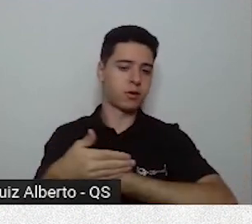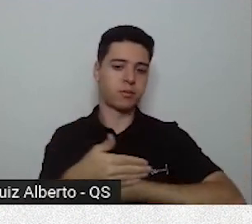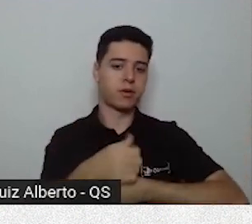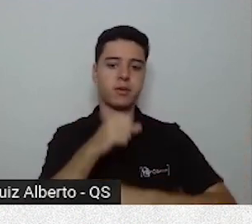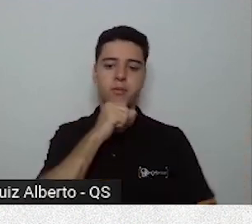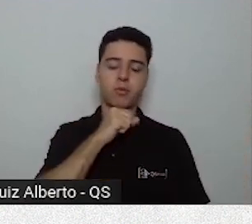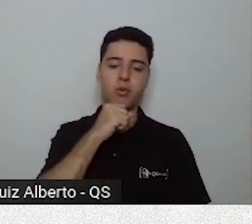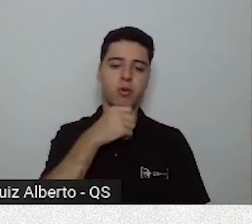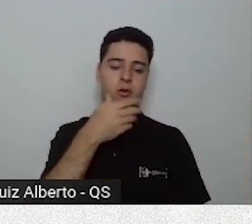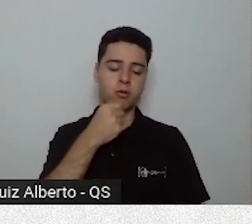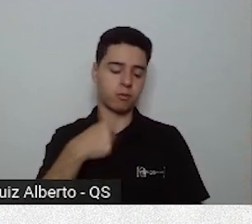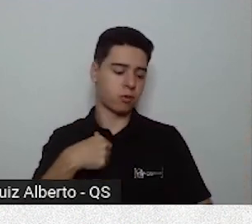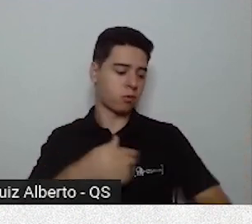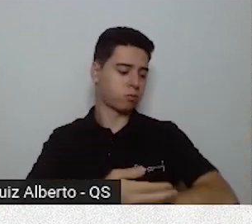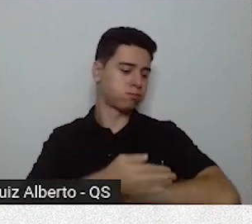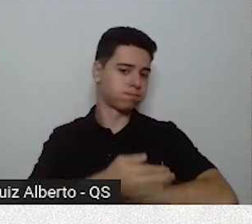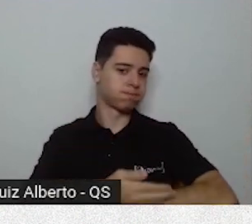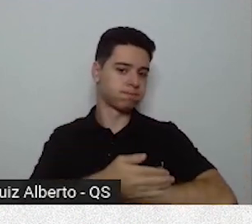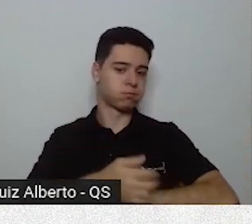colo,